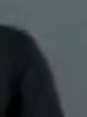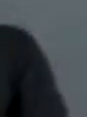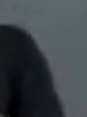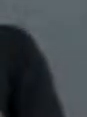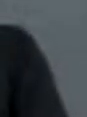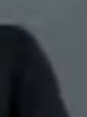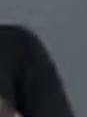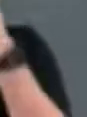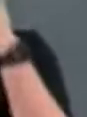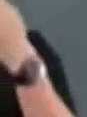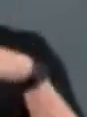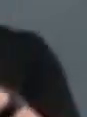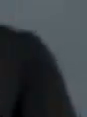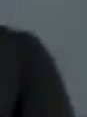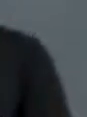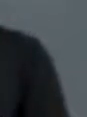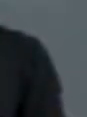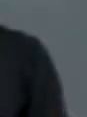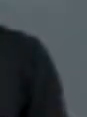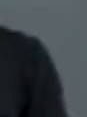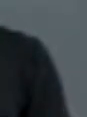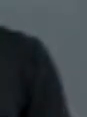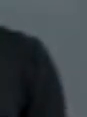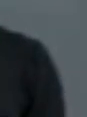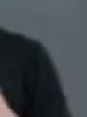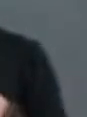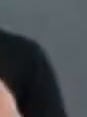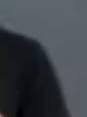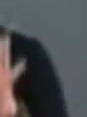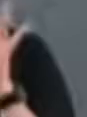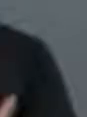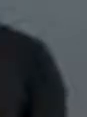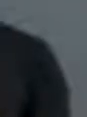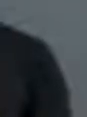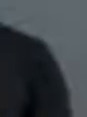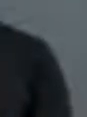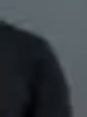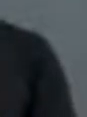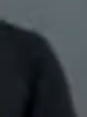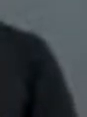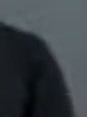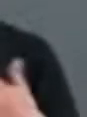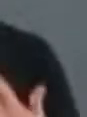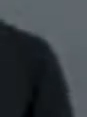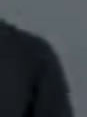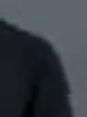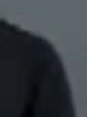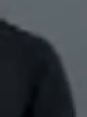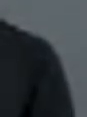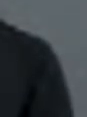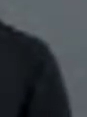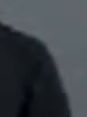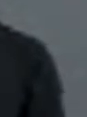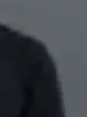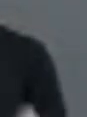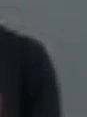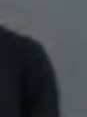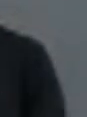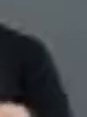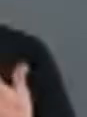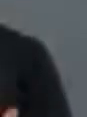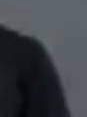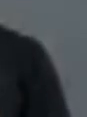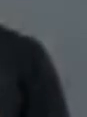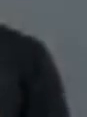que dizer a fonte. Porque a base da honestidade de quem usa dado é dizer qual é a fonte. Porque se não diz qual é a